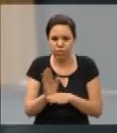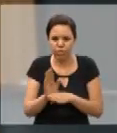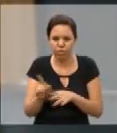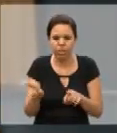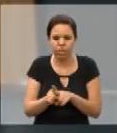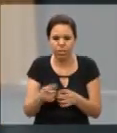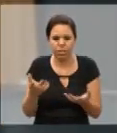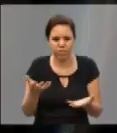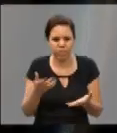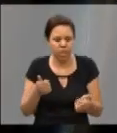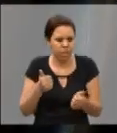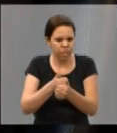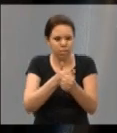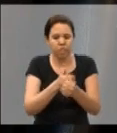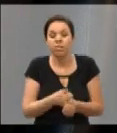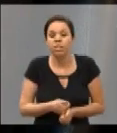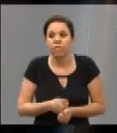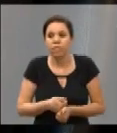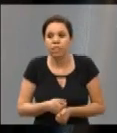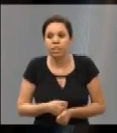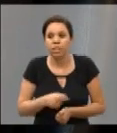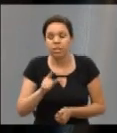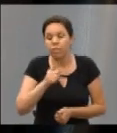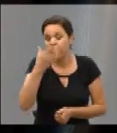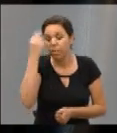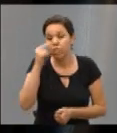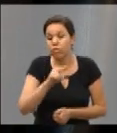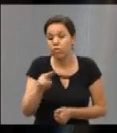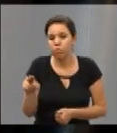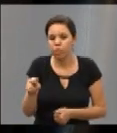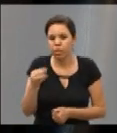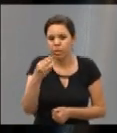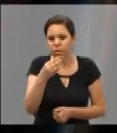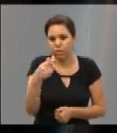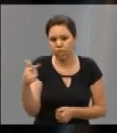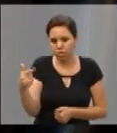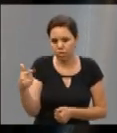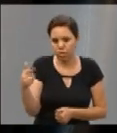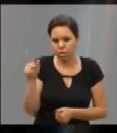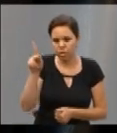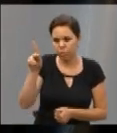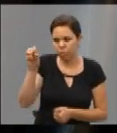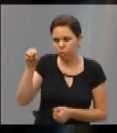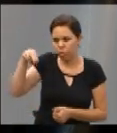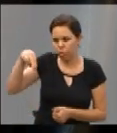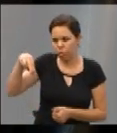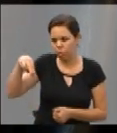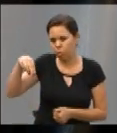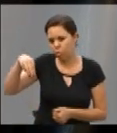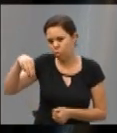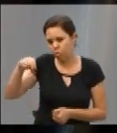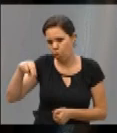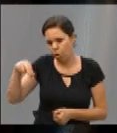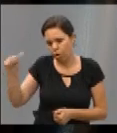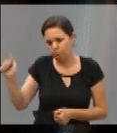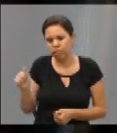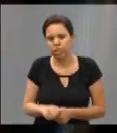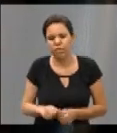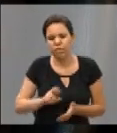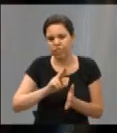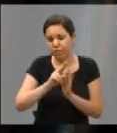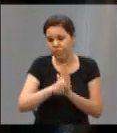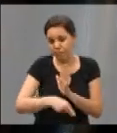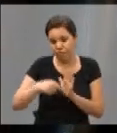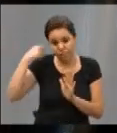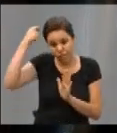quem quiser estar acompanhando aí, não esqueça desse nome, 32 Pomona, um filme de ficção científica de Rodrigo Ottaviano, com Elcio Henriques,